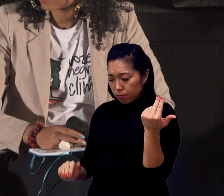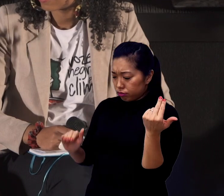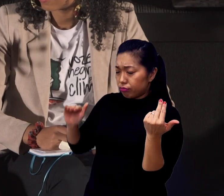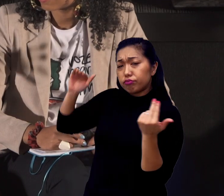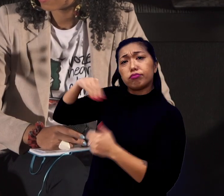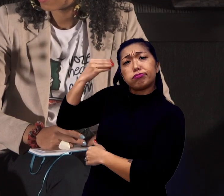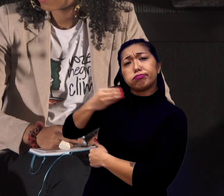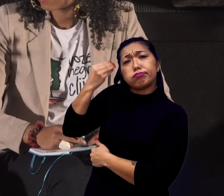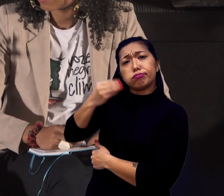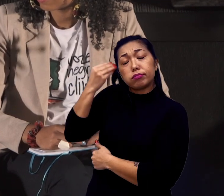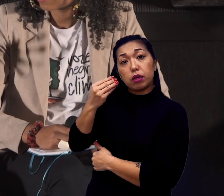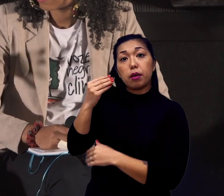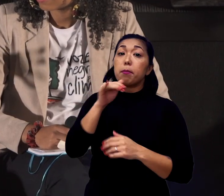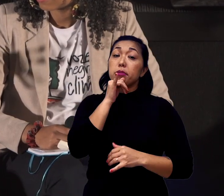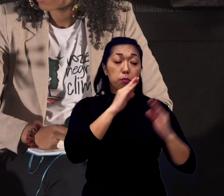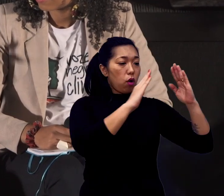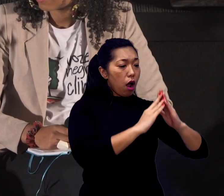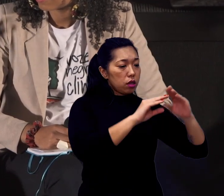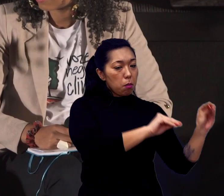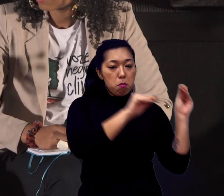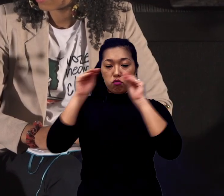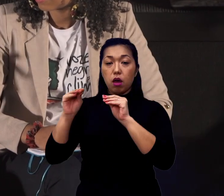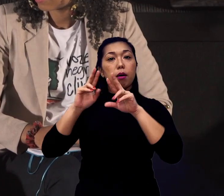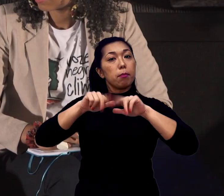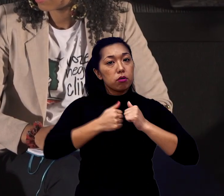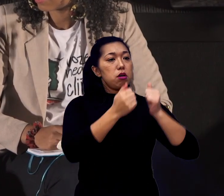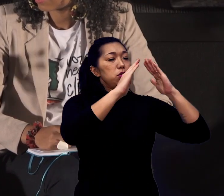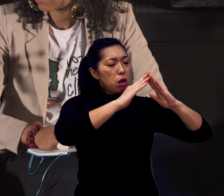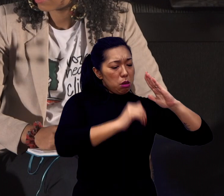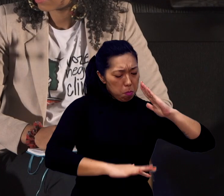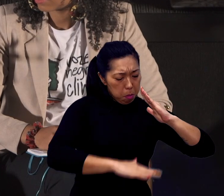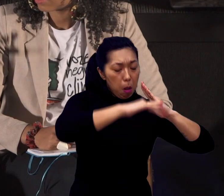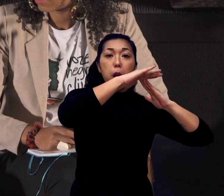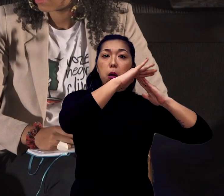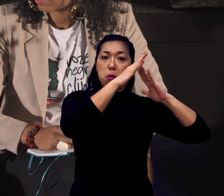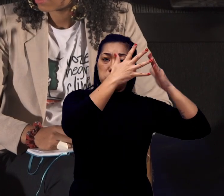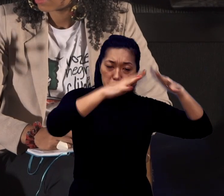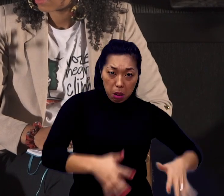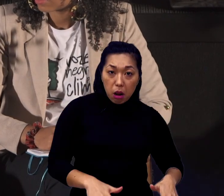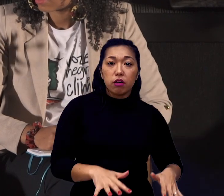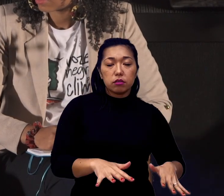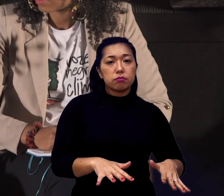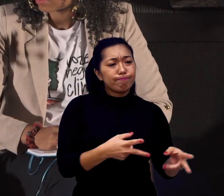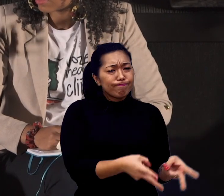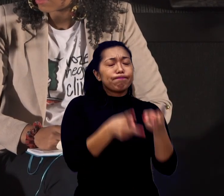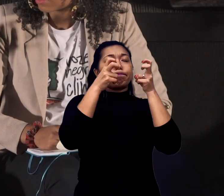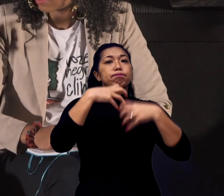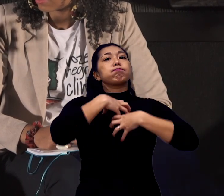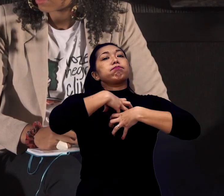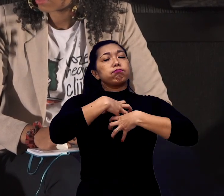né, de passar por situações de ter que sair da sua casa, porque a sua casa vai cair, porque a sua rua está alagando, acho que ver tudo isso